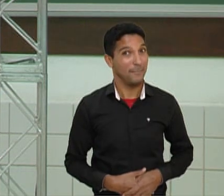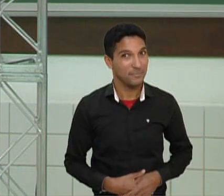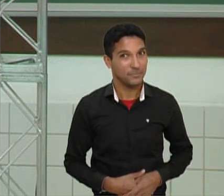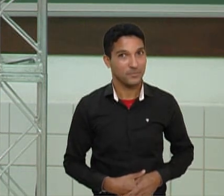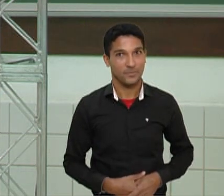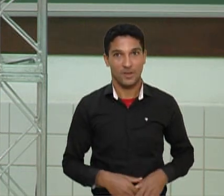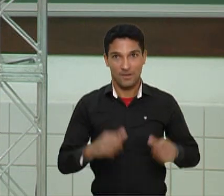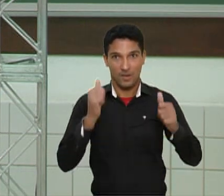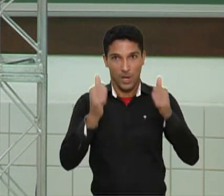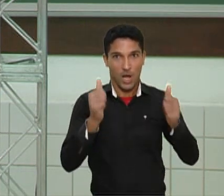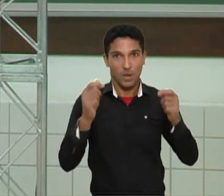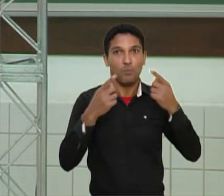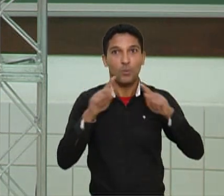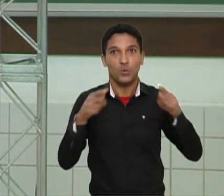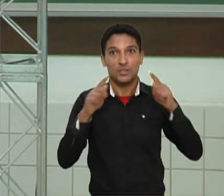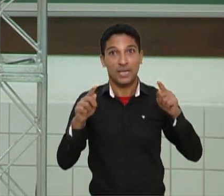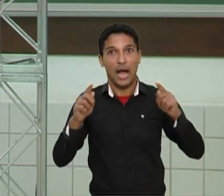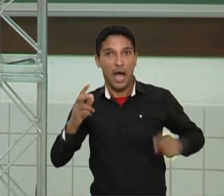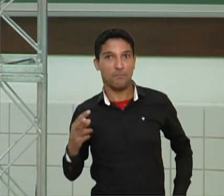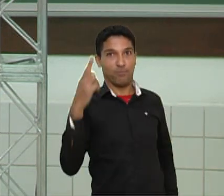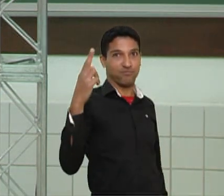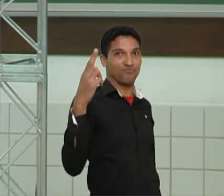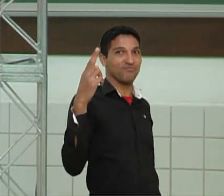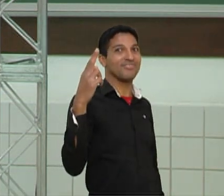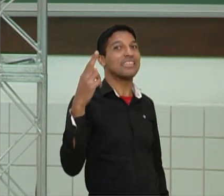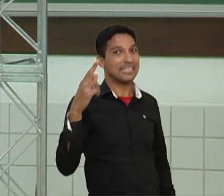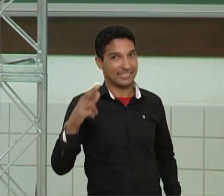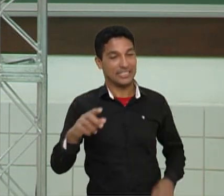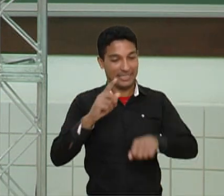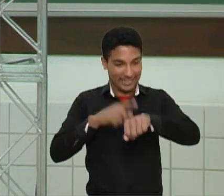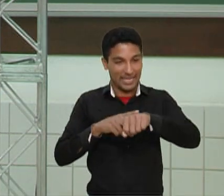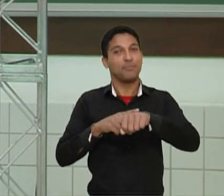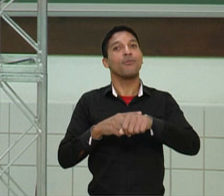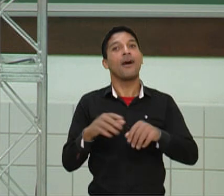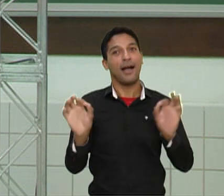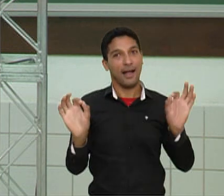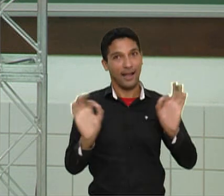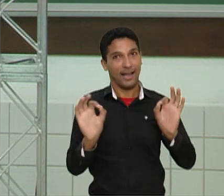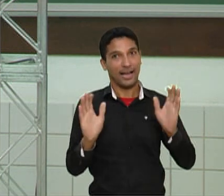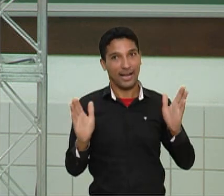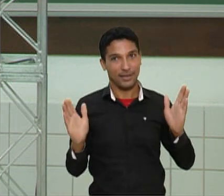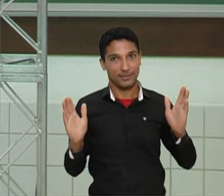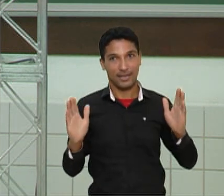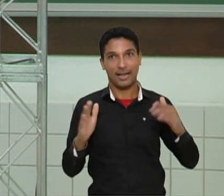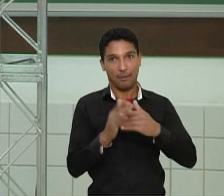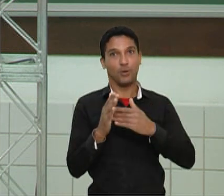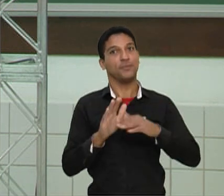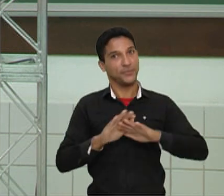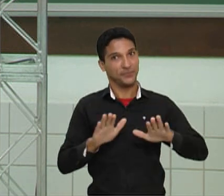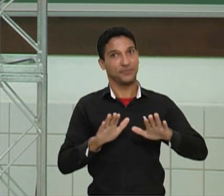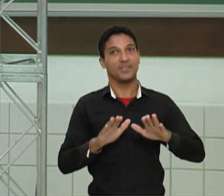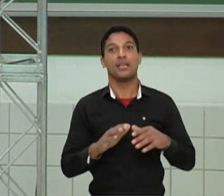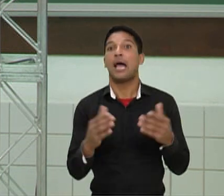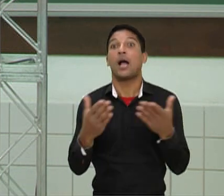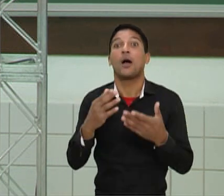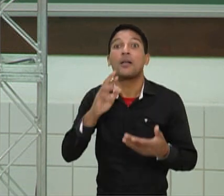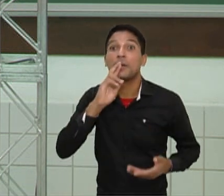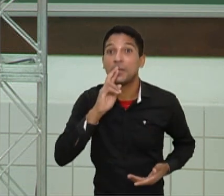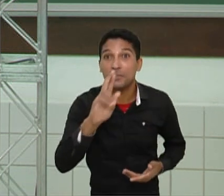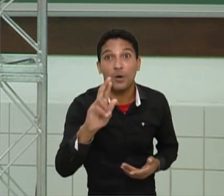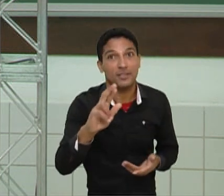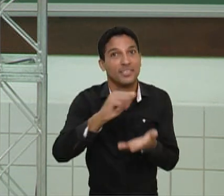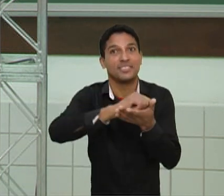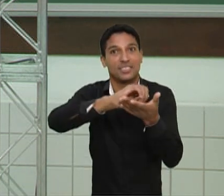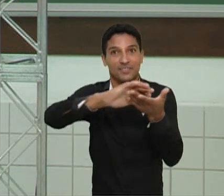Corta a música, maestro Johan, que acabou o tempo. Vamos então para a resposta desse exercício, galera. Bora